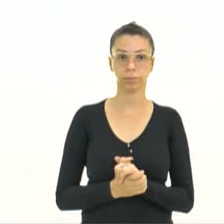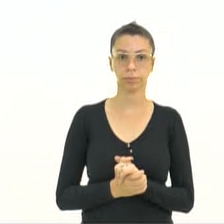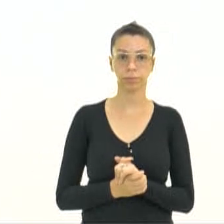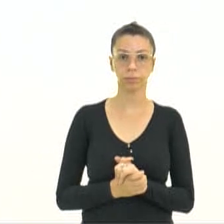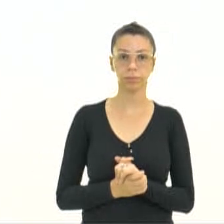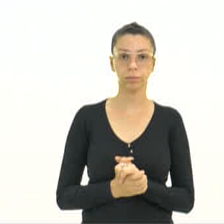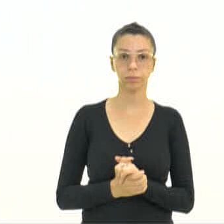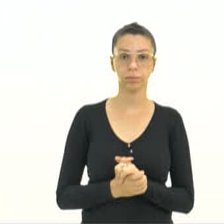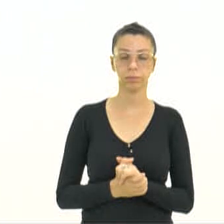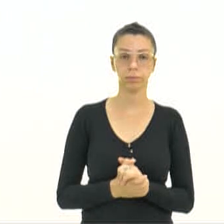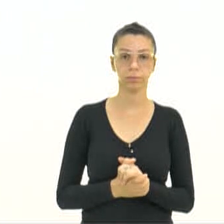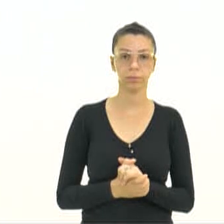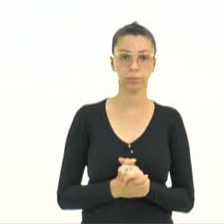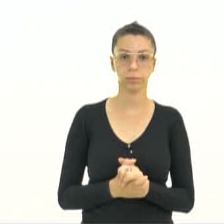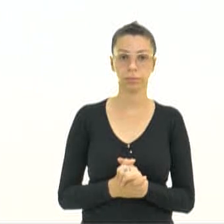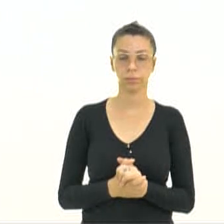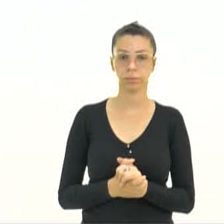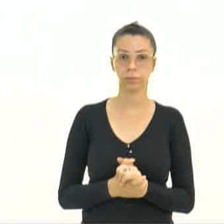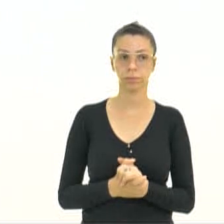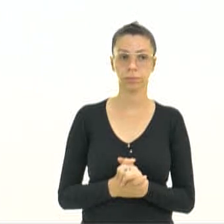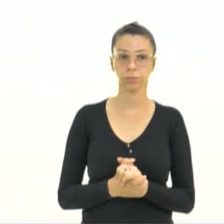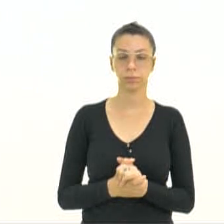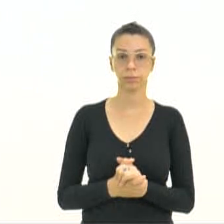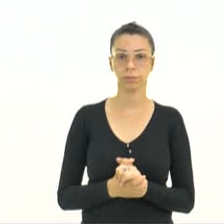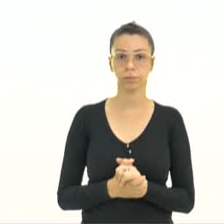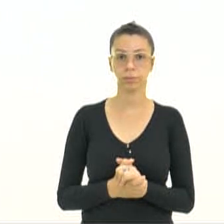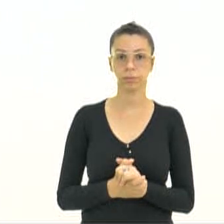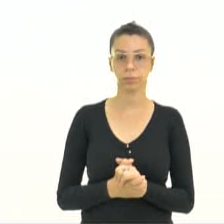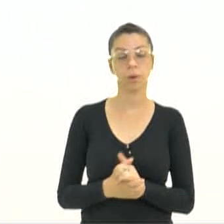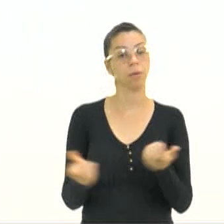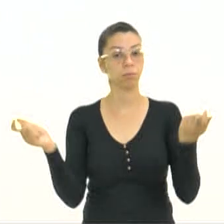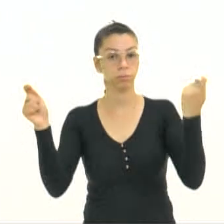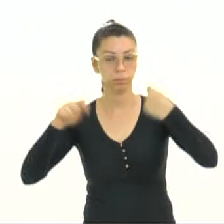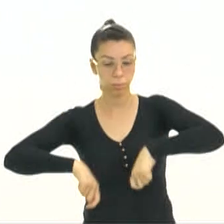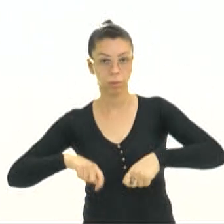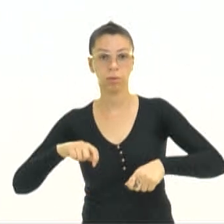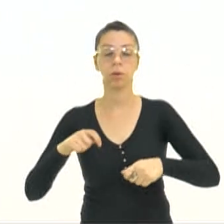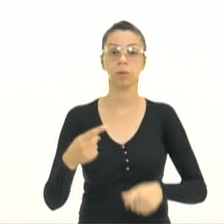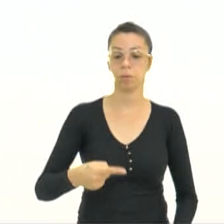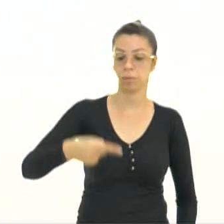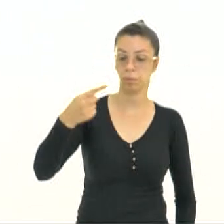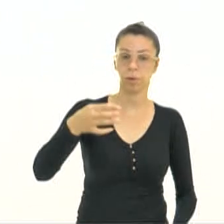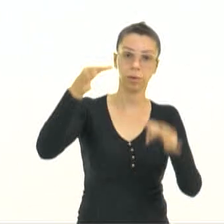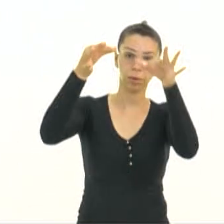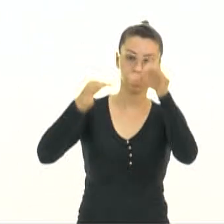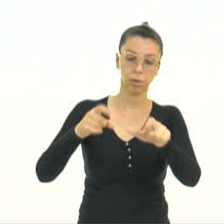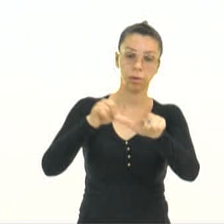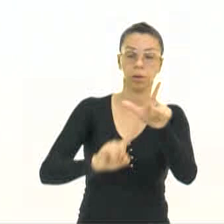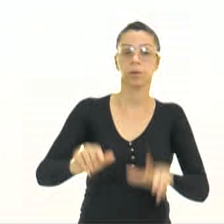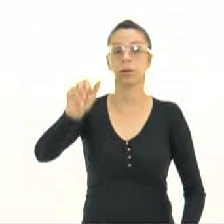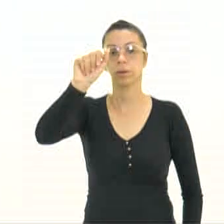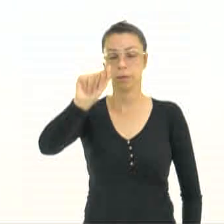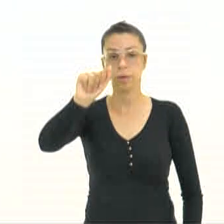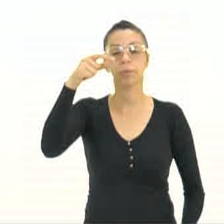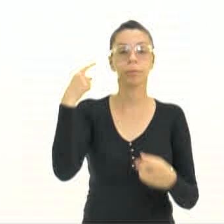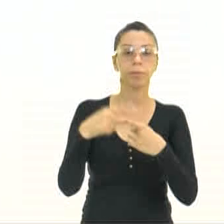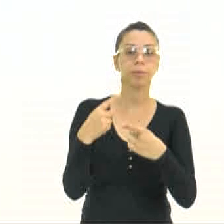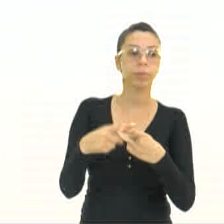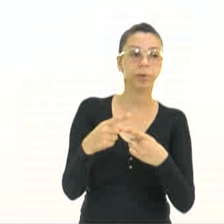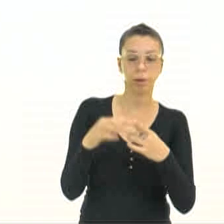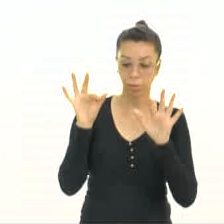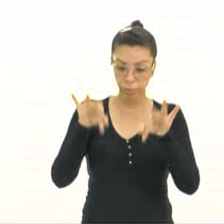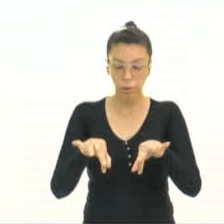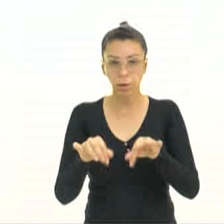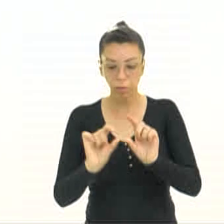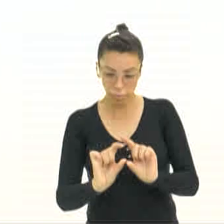impossible, a mystery or a social arena. Necessary. Número 1, correto, é a letra A. Ele fala até aqui no final,